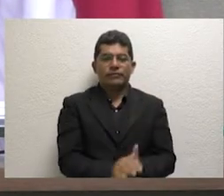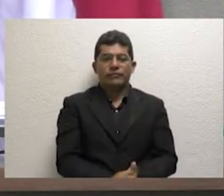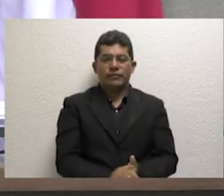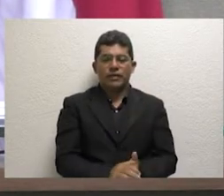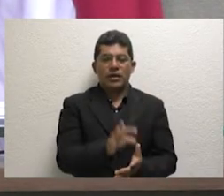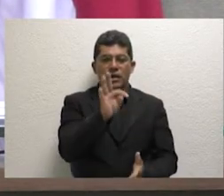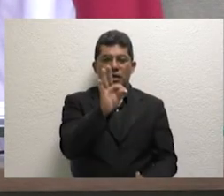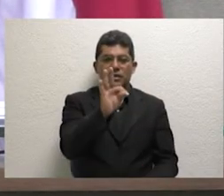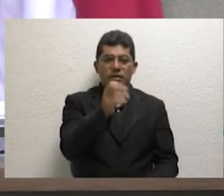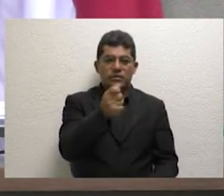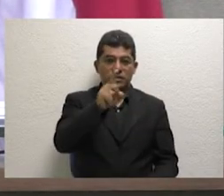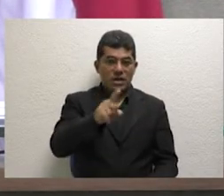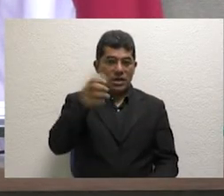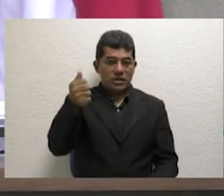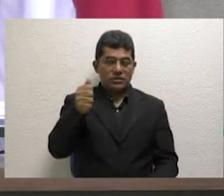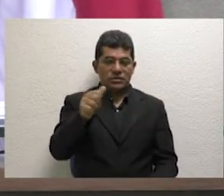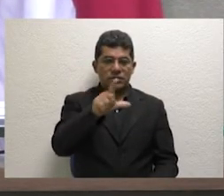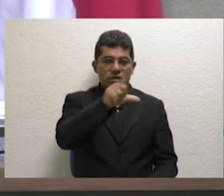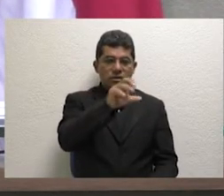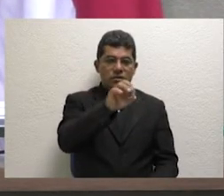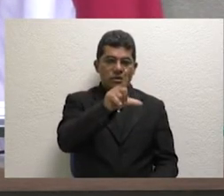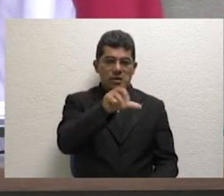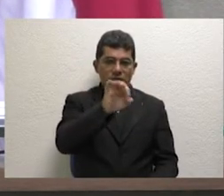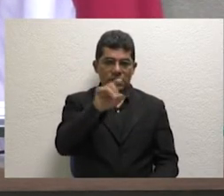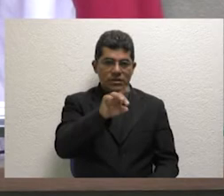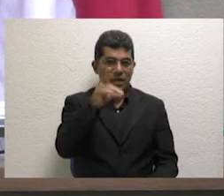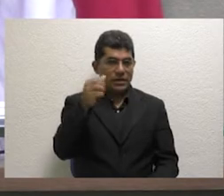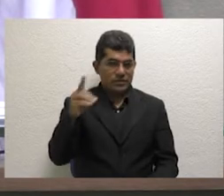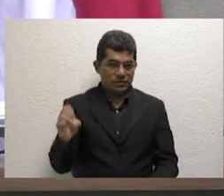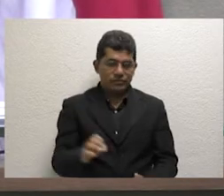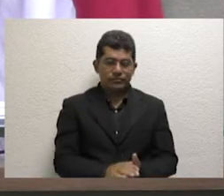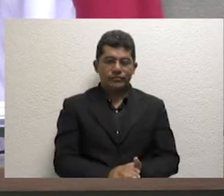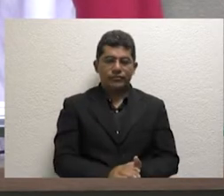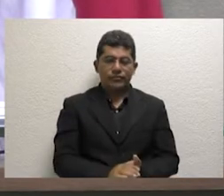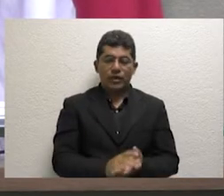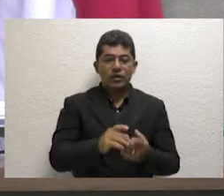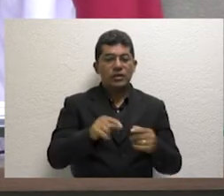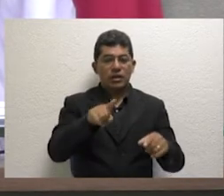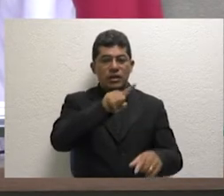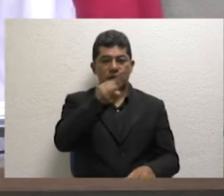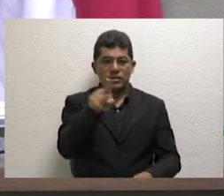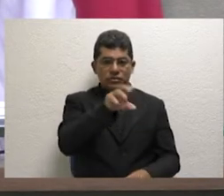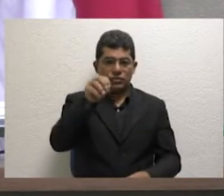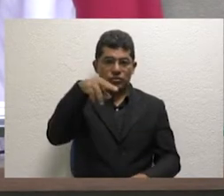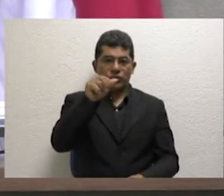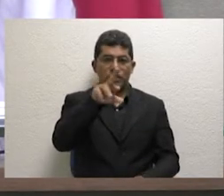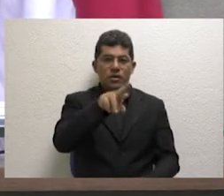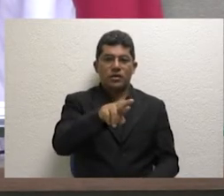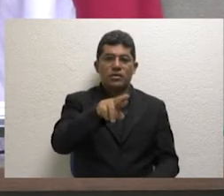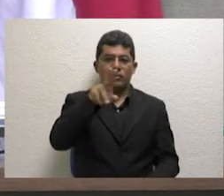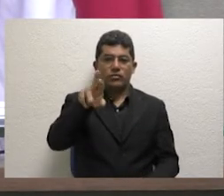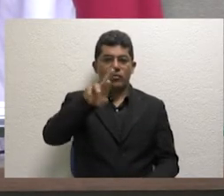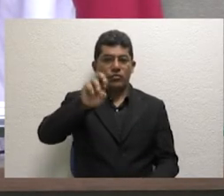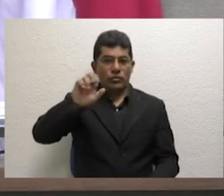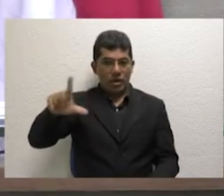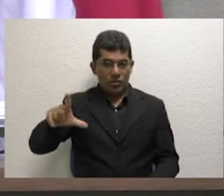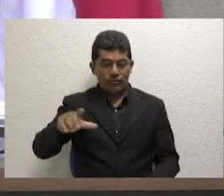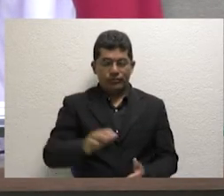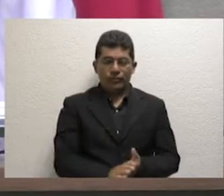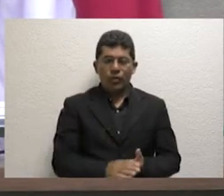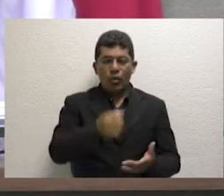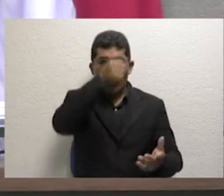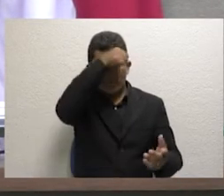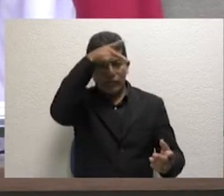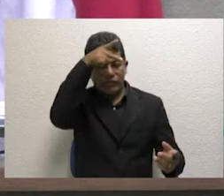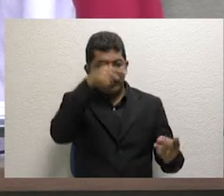taxa localidade para os professores da zona rural e a outra lei das funções gratificadas o prefeito Lázaro de Sousa